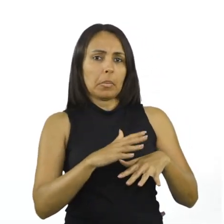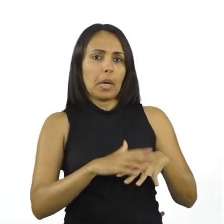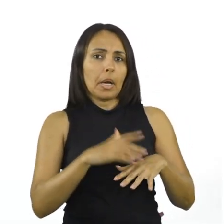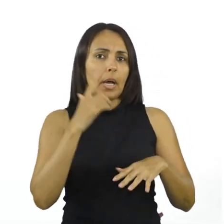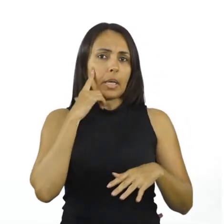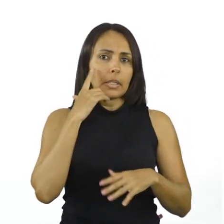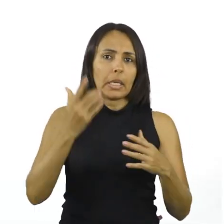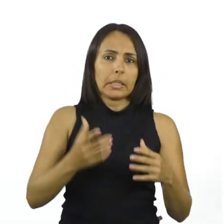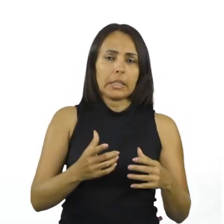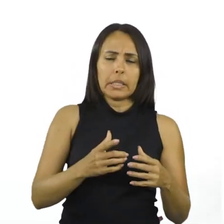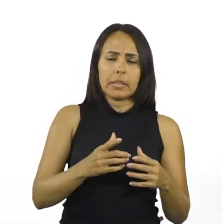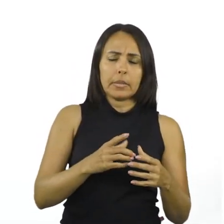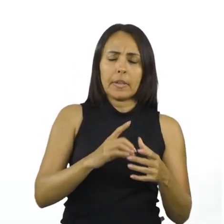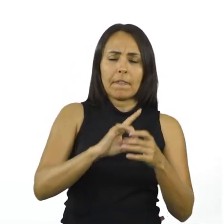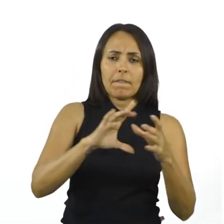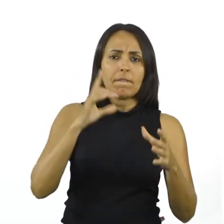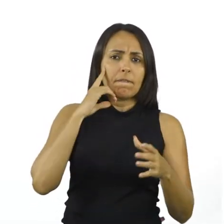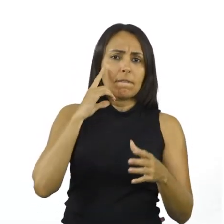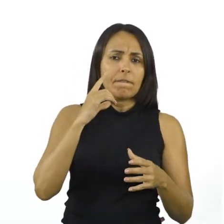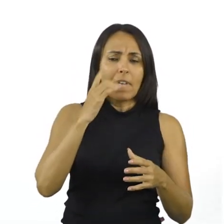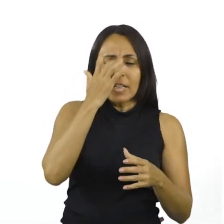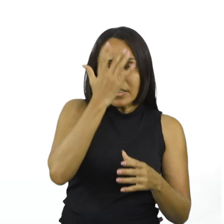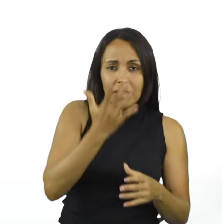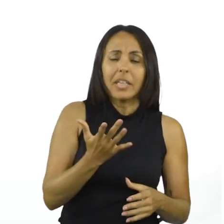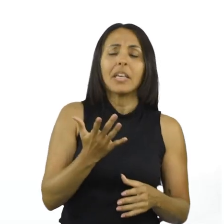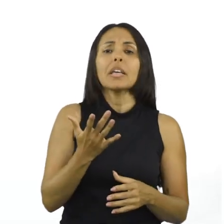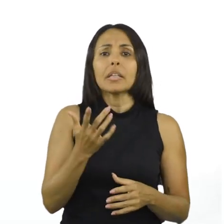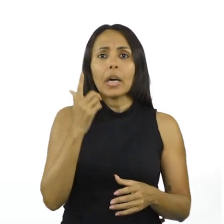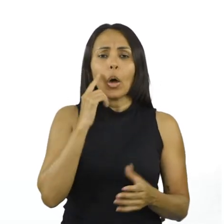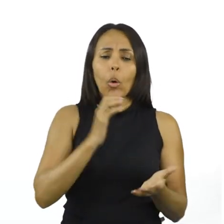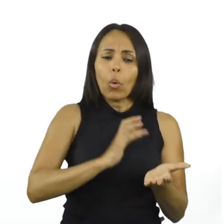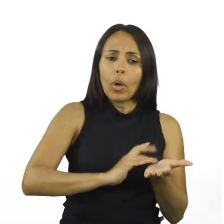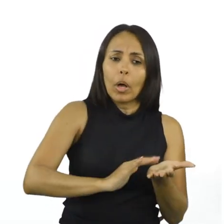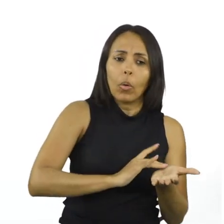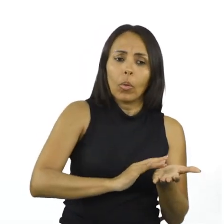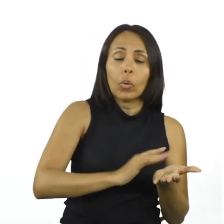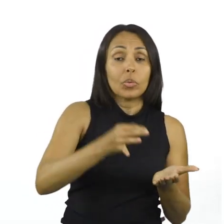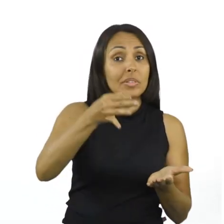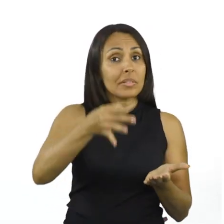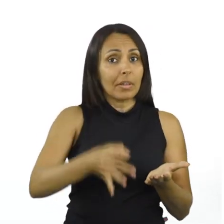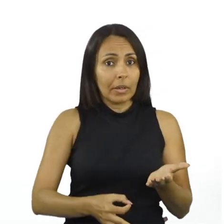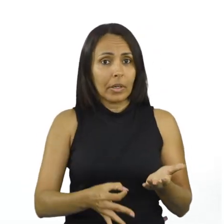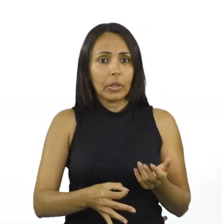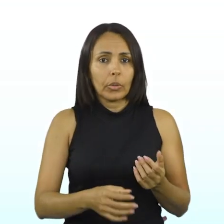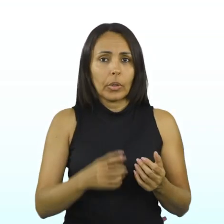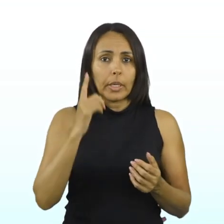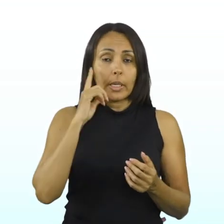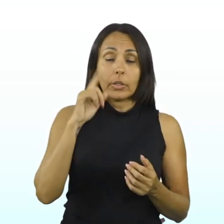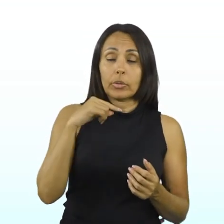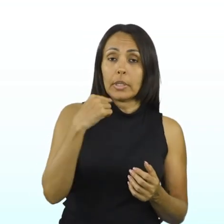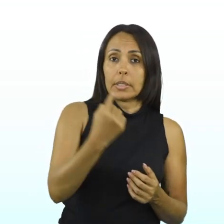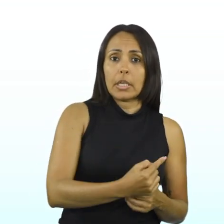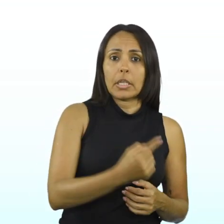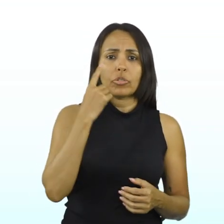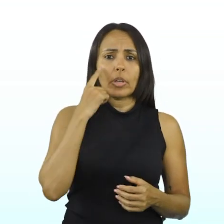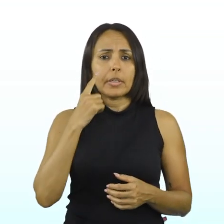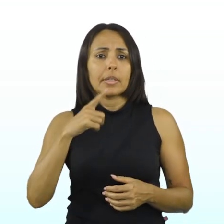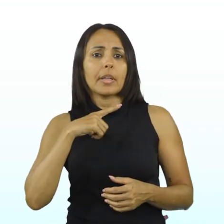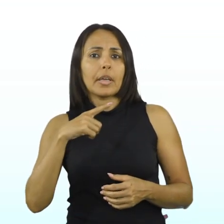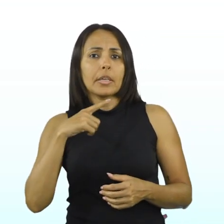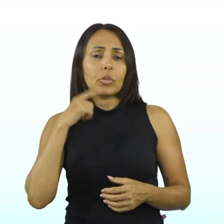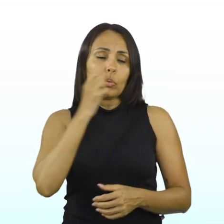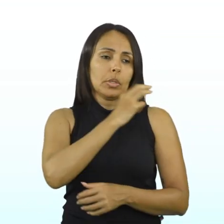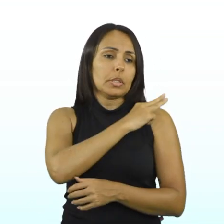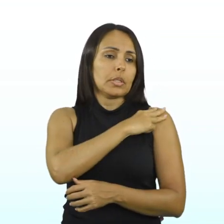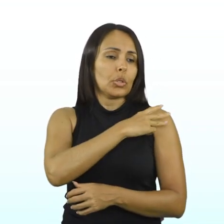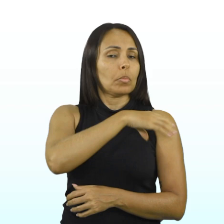de integral, de derivada, que facilitam o cálculo correto do trabalho. Nesse caso, o que a gente vai ter no